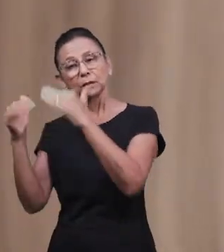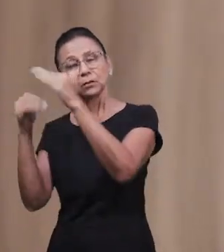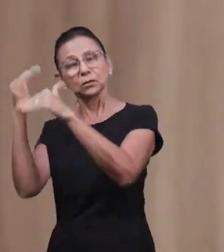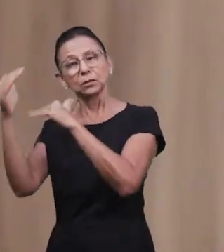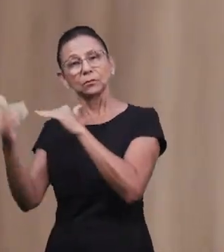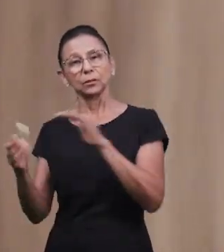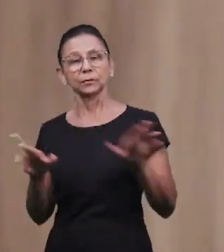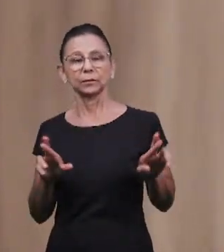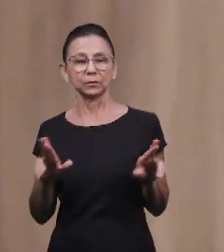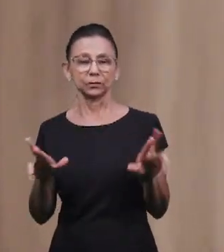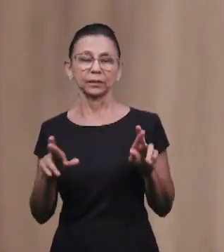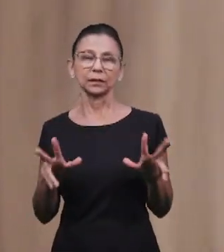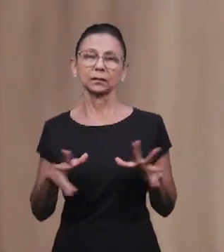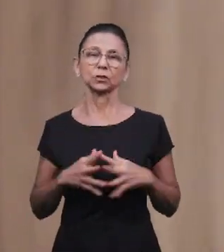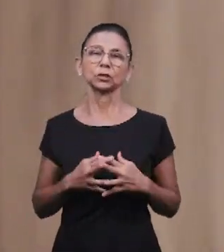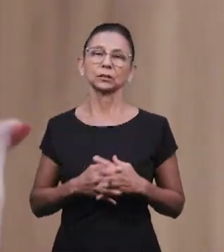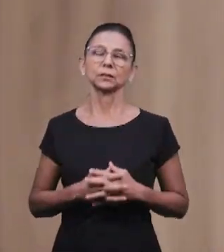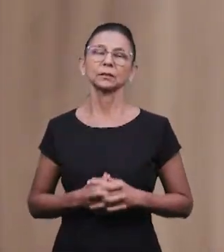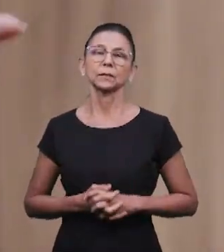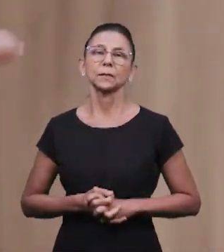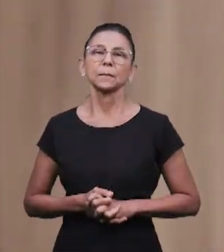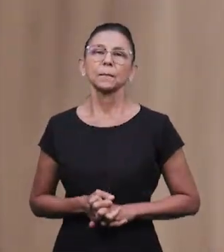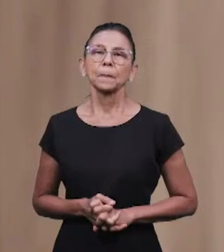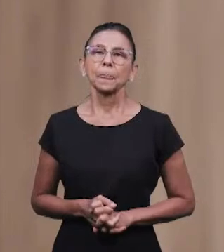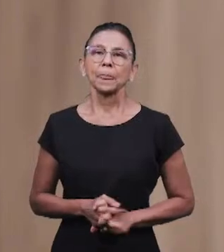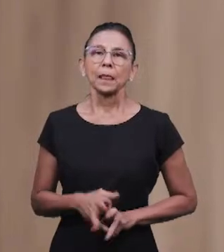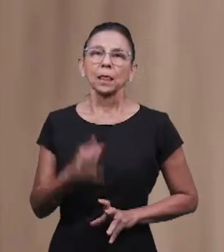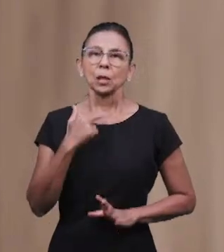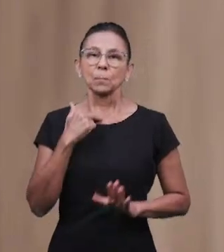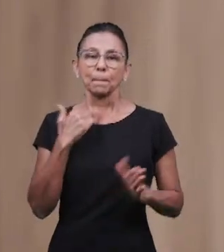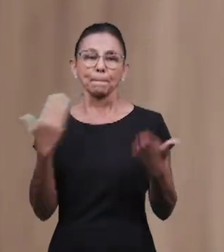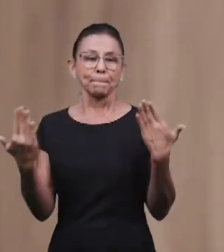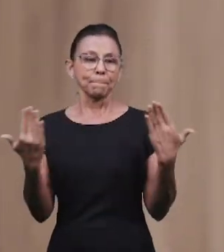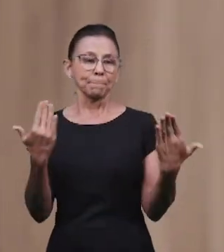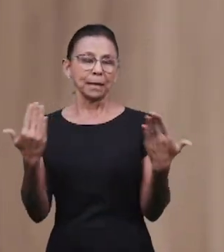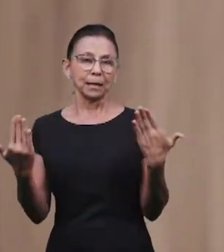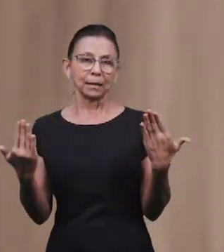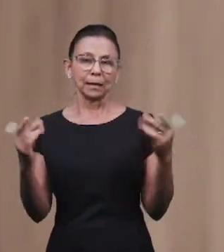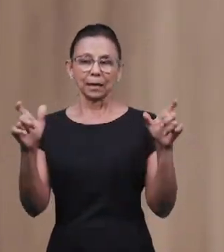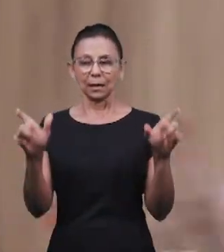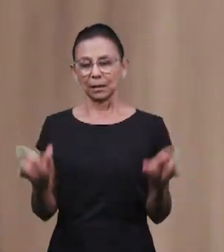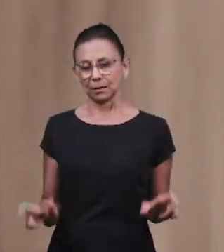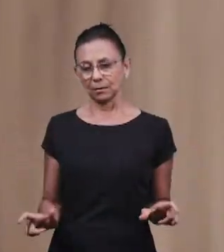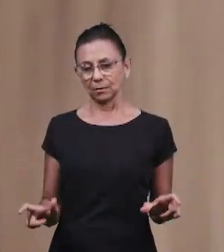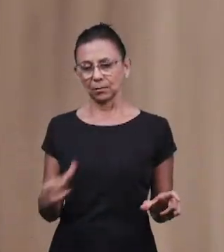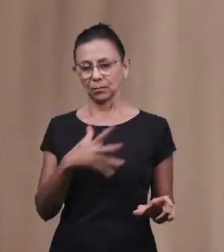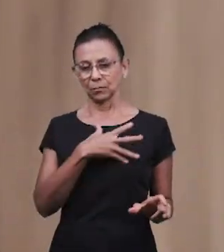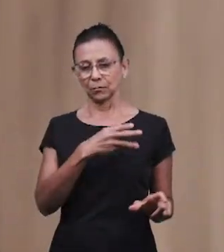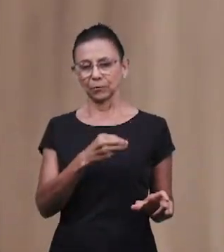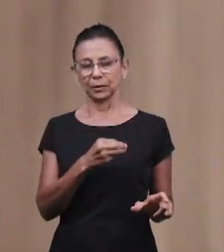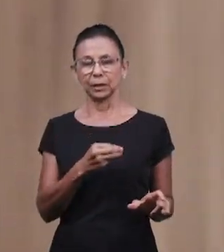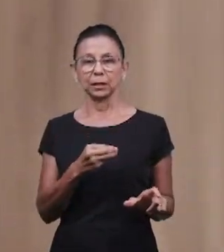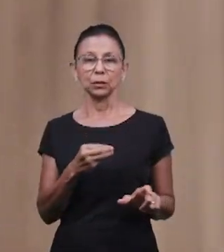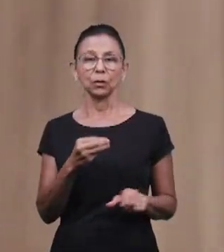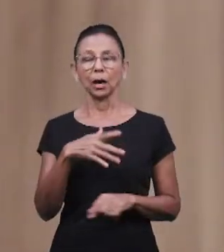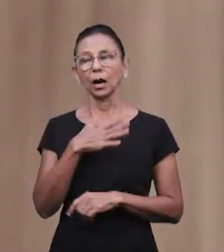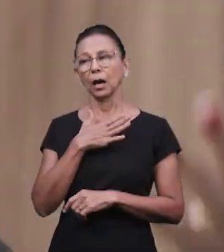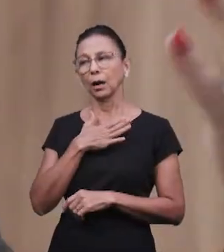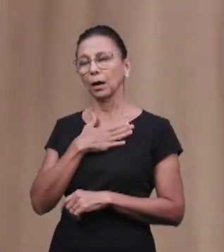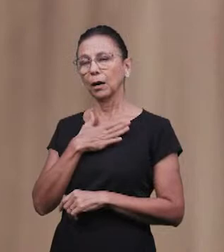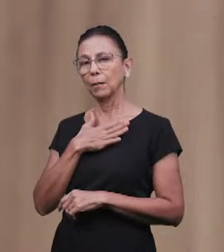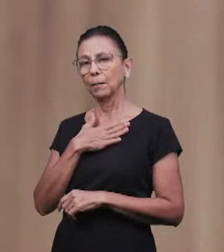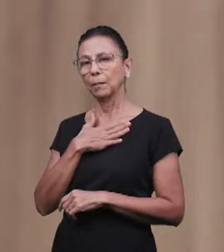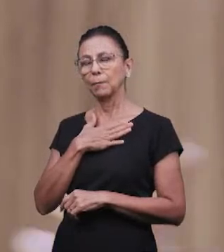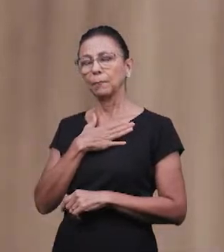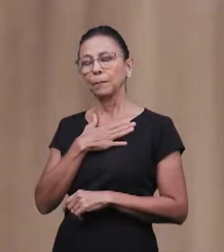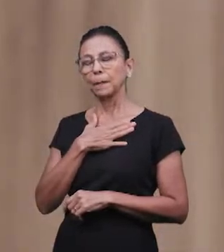época. Então, isso é preciso ficar claro, até para que não haja comparações e nem acepção. Porque o filho da vizinha,